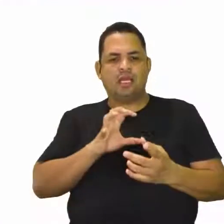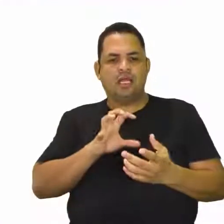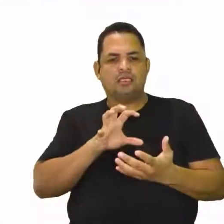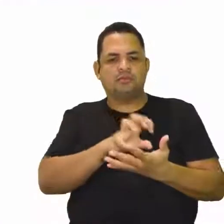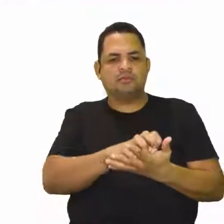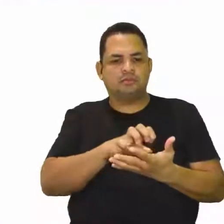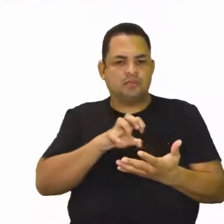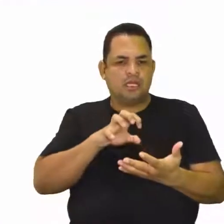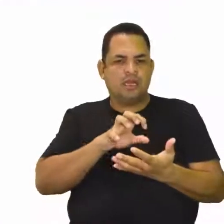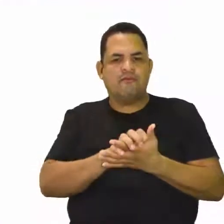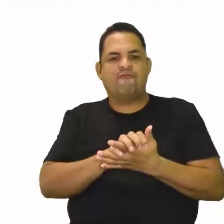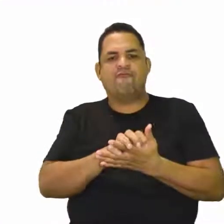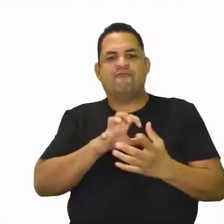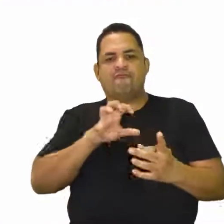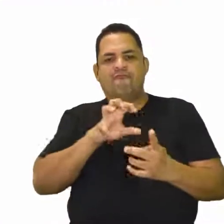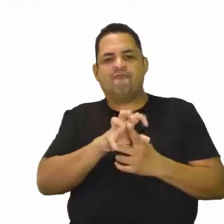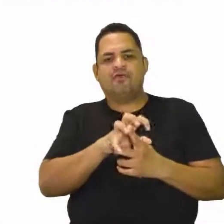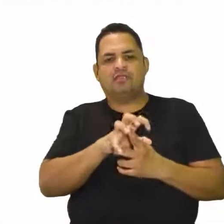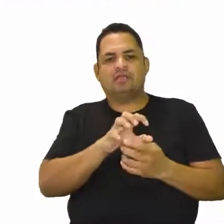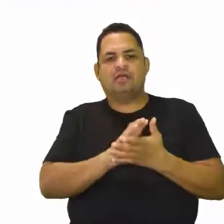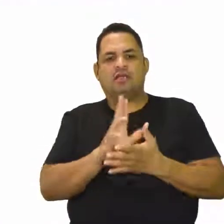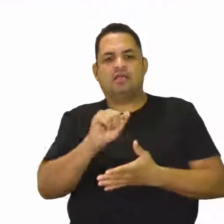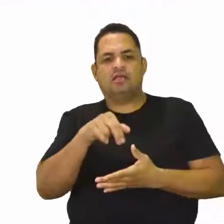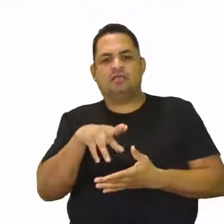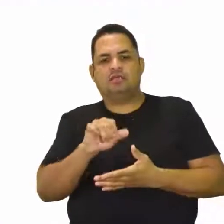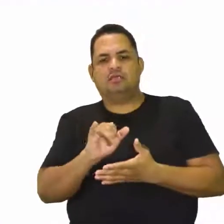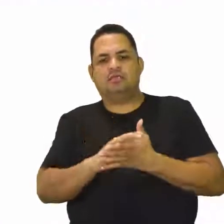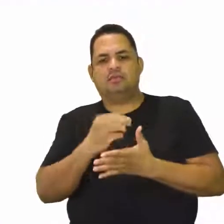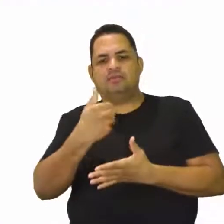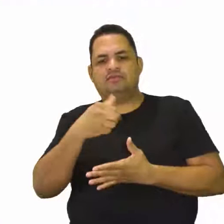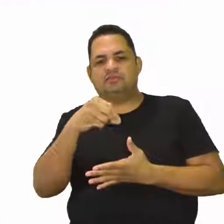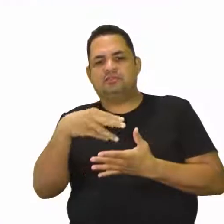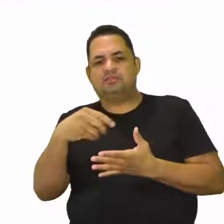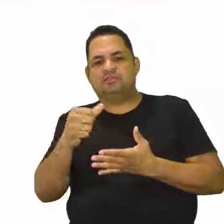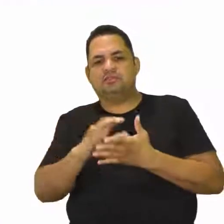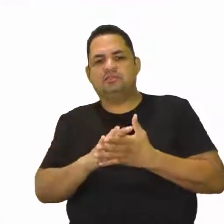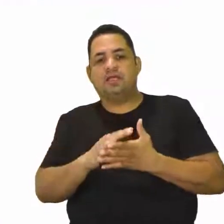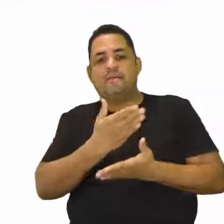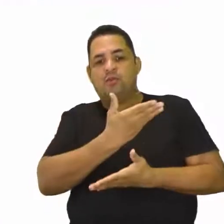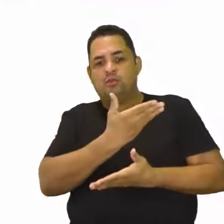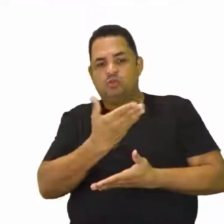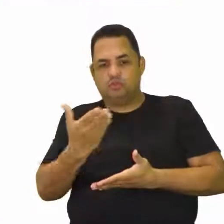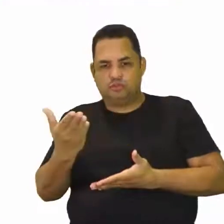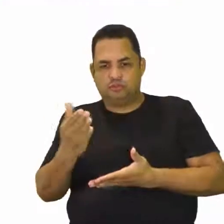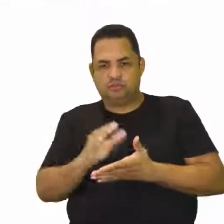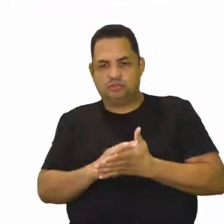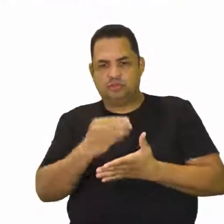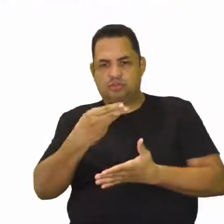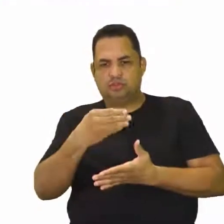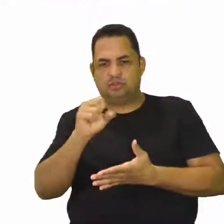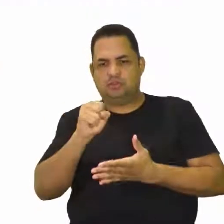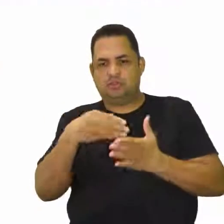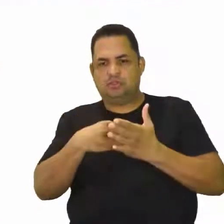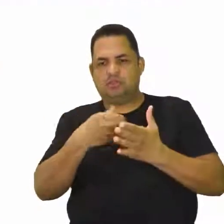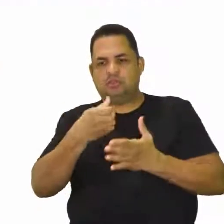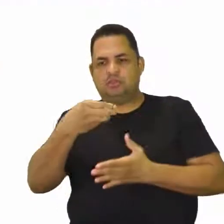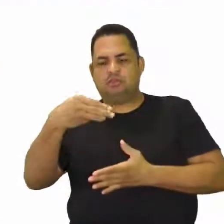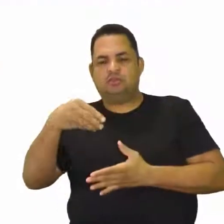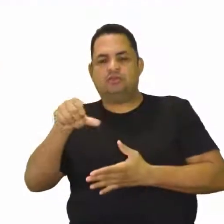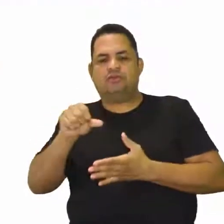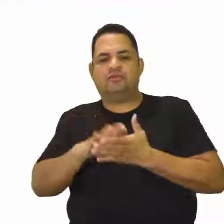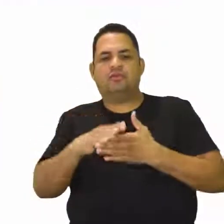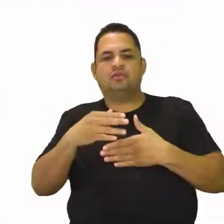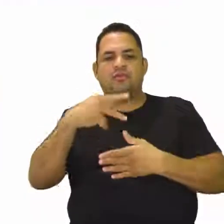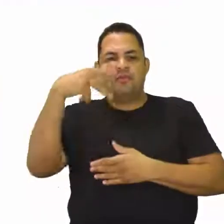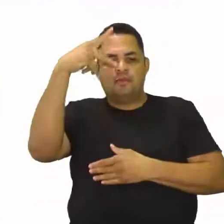a Renânia em 1936, depois a Tchecoslováquia de 38 a 39 e